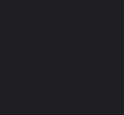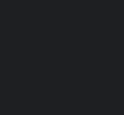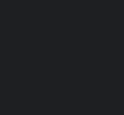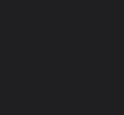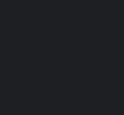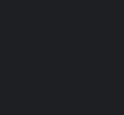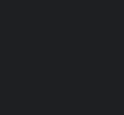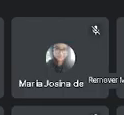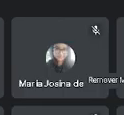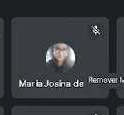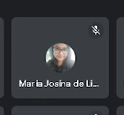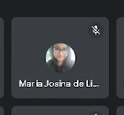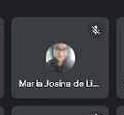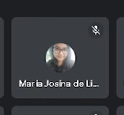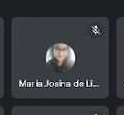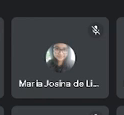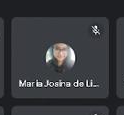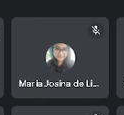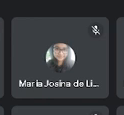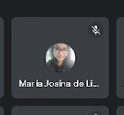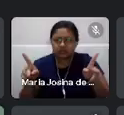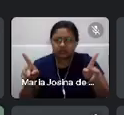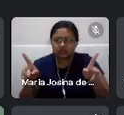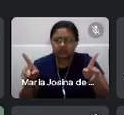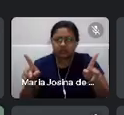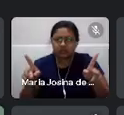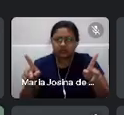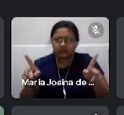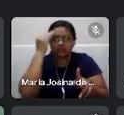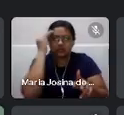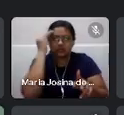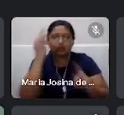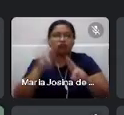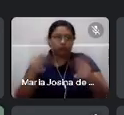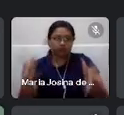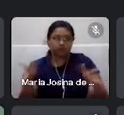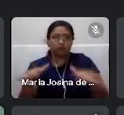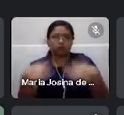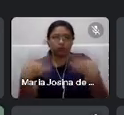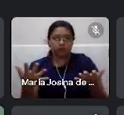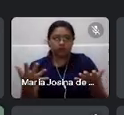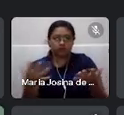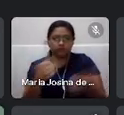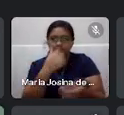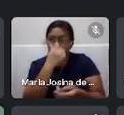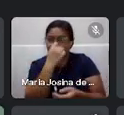Entendeu a diferença, gente? Entenderam a diferença?